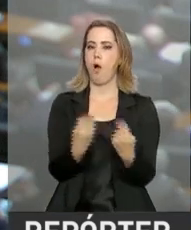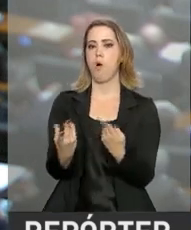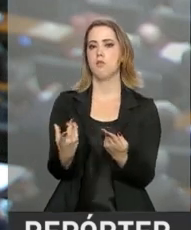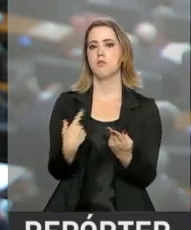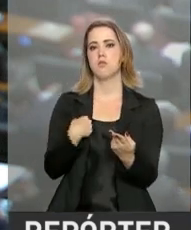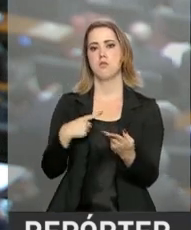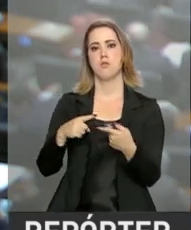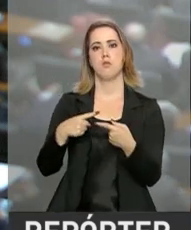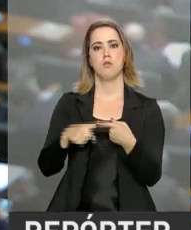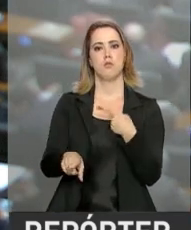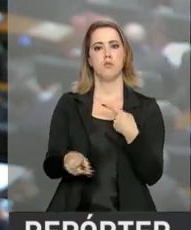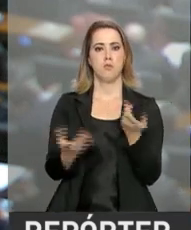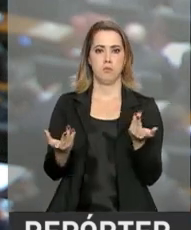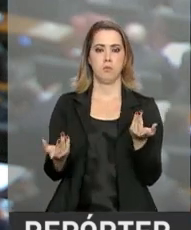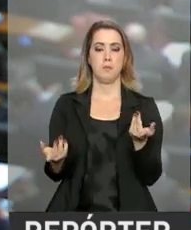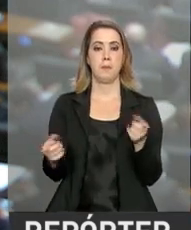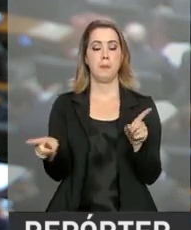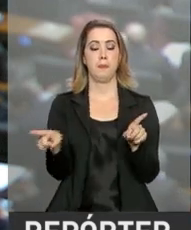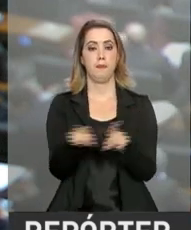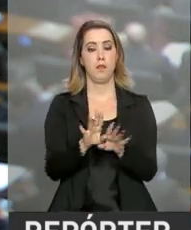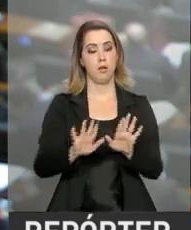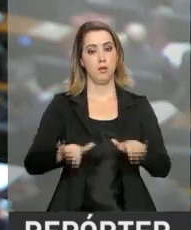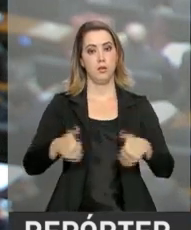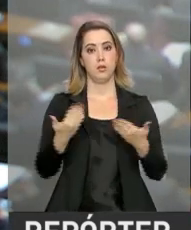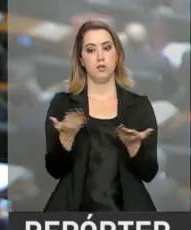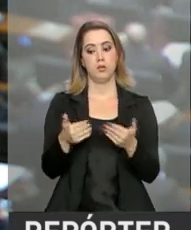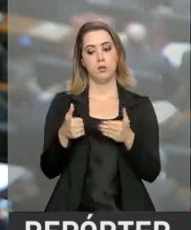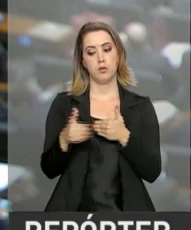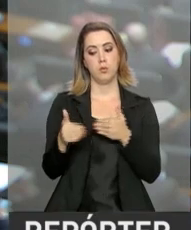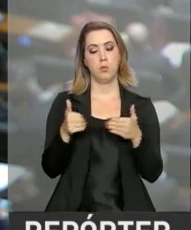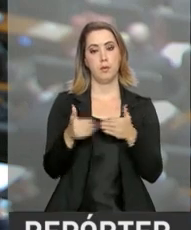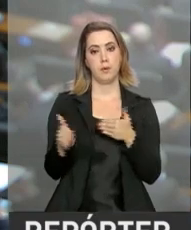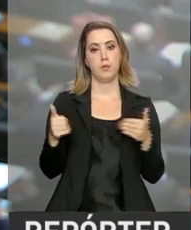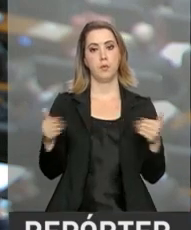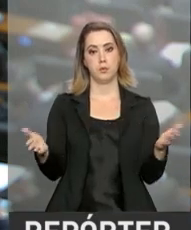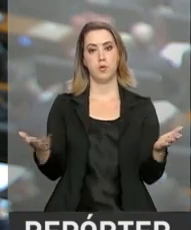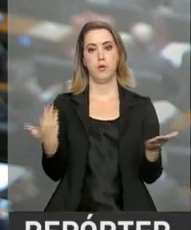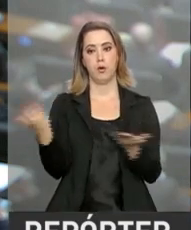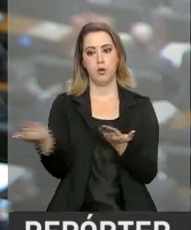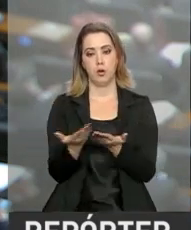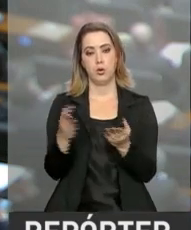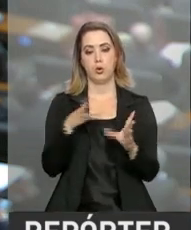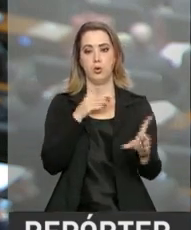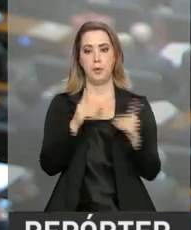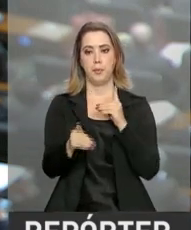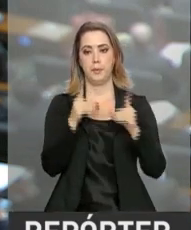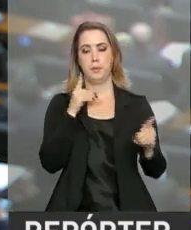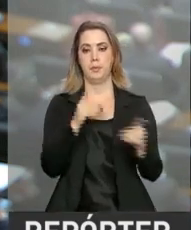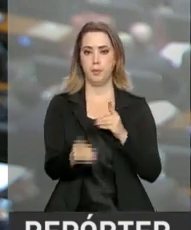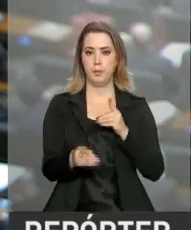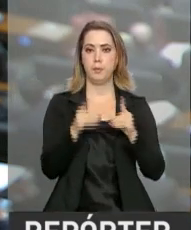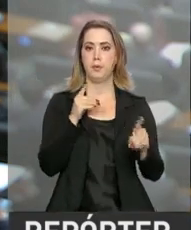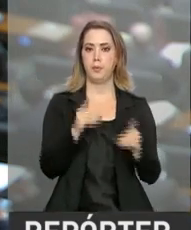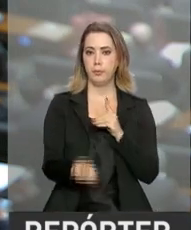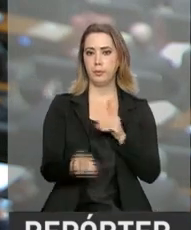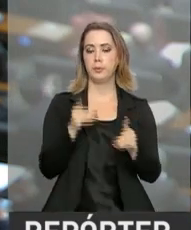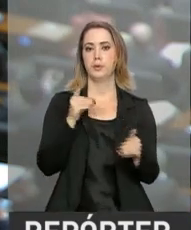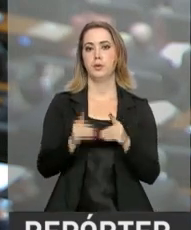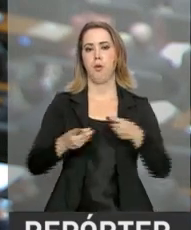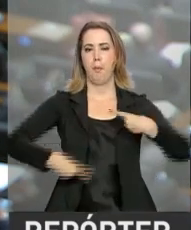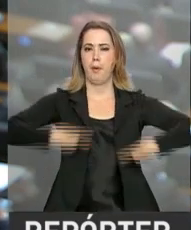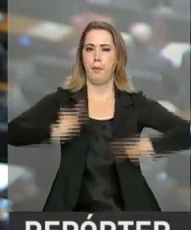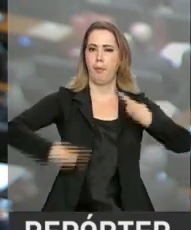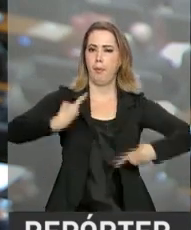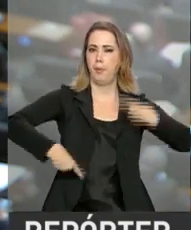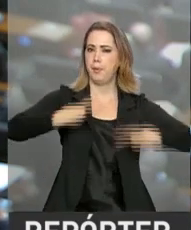sentido seriam prejudicados. E então abriu espaço para a discussão, para a continuidade da discussão da